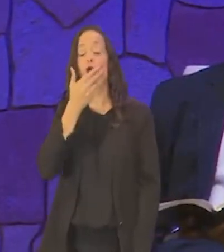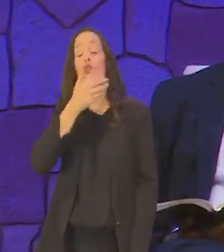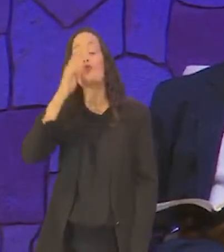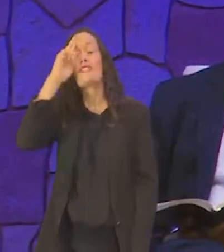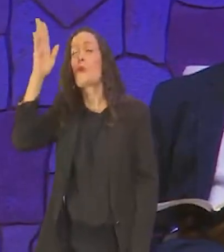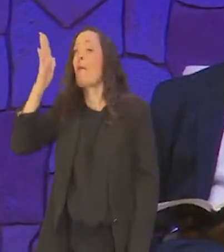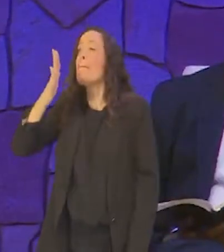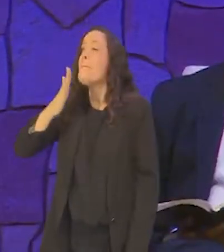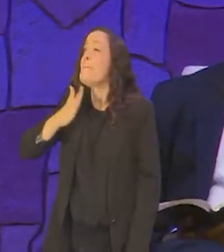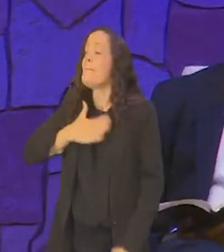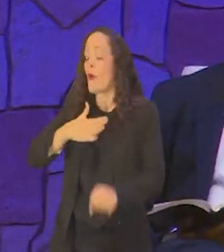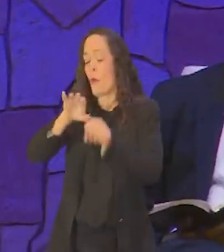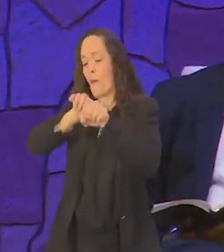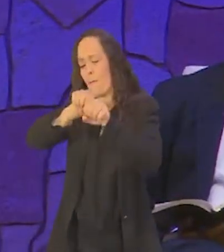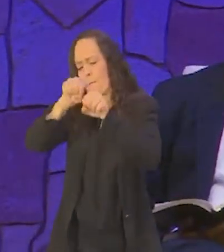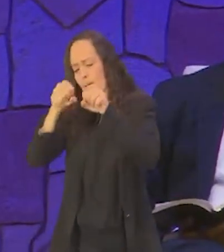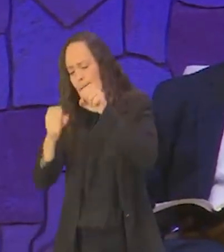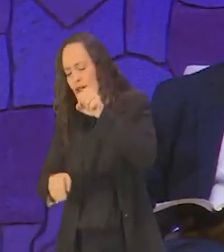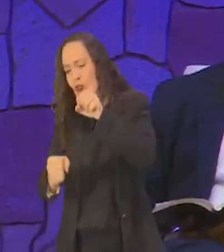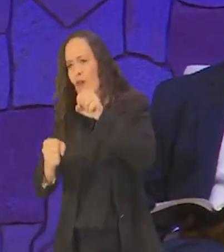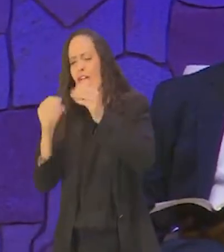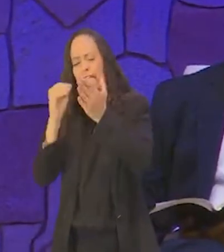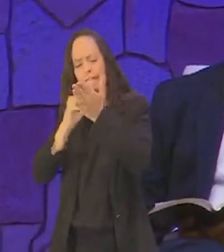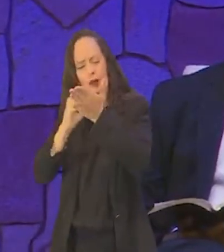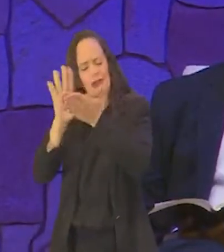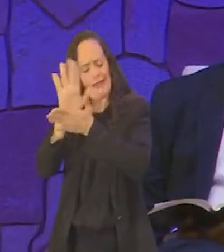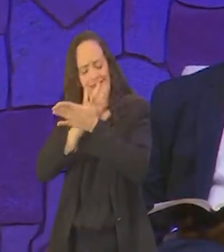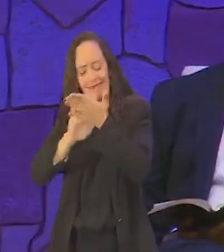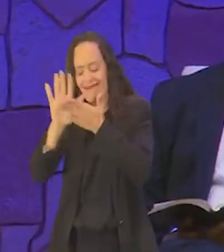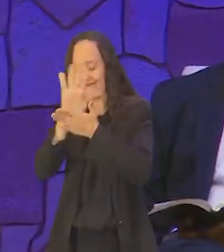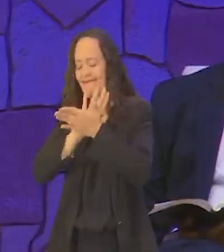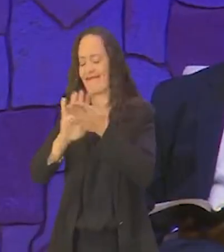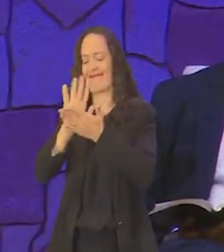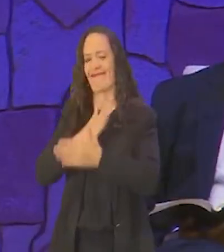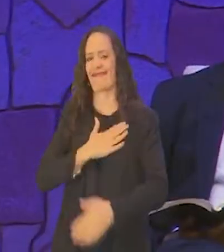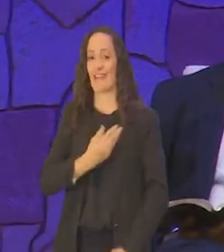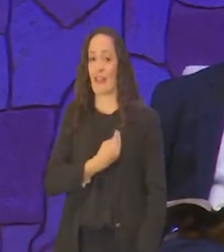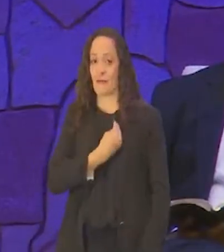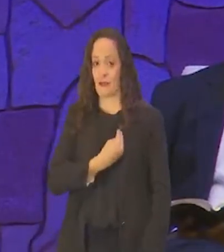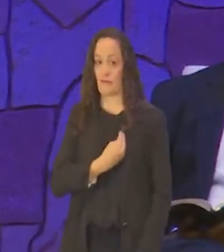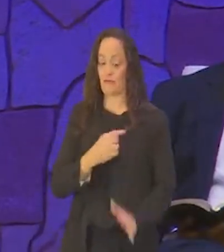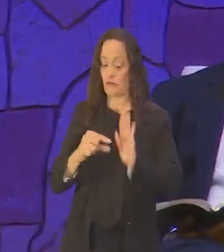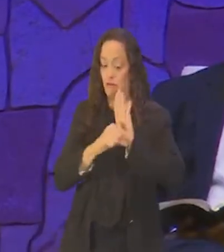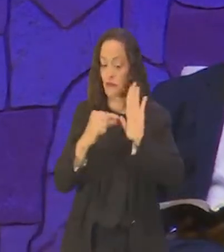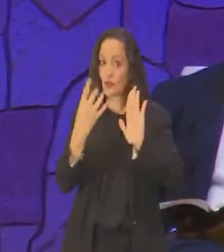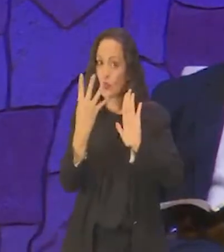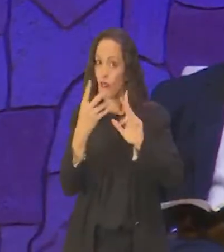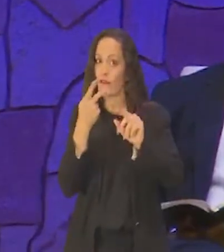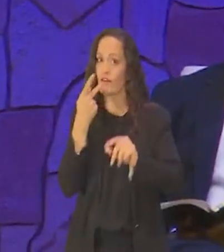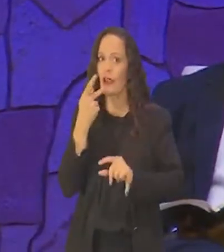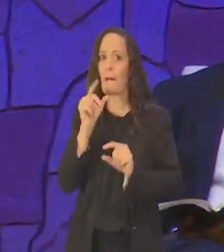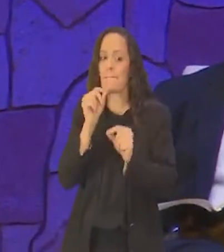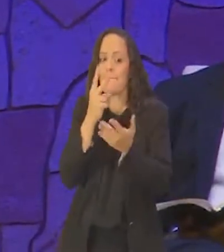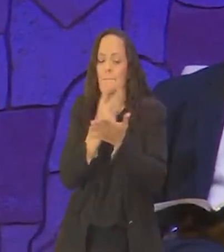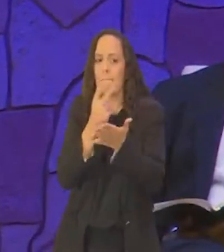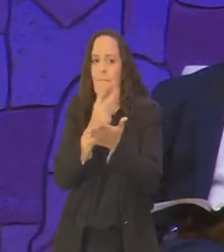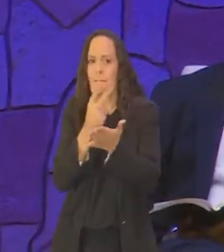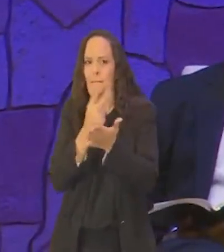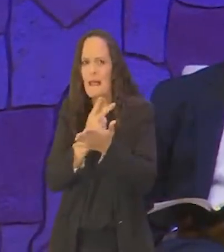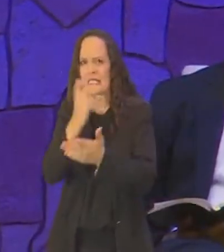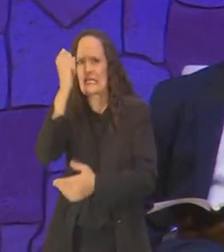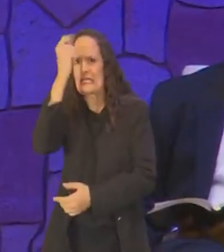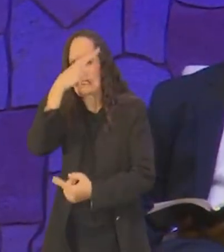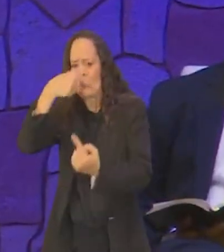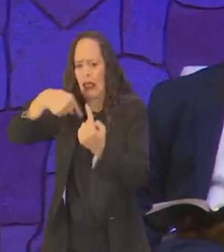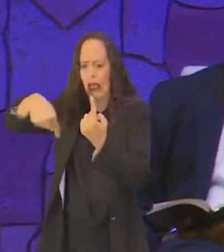pastor, nada me faltará. Mas no verso 4 ele vai dizer: ainda que eu ande pelo vale da sombra